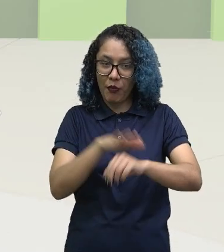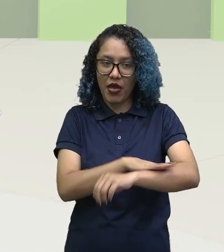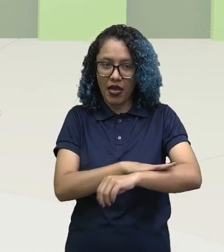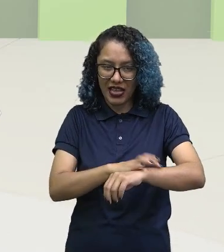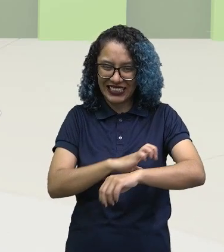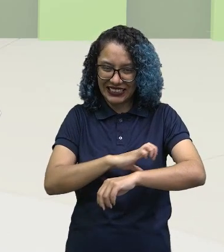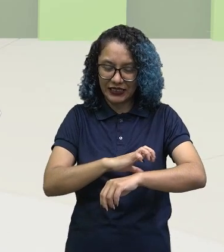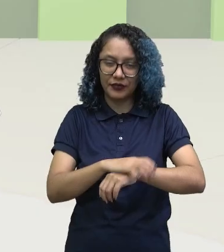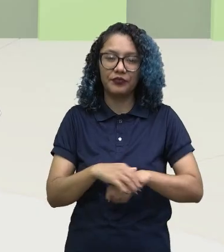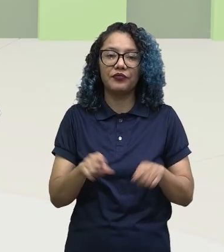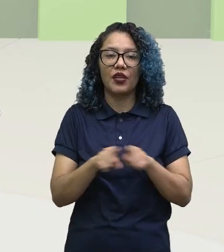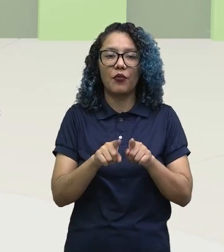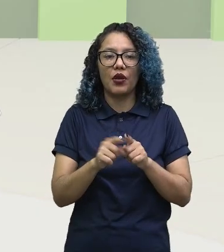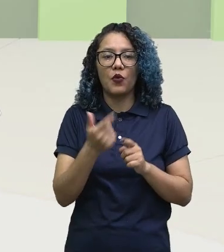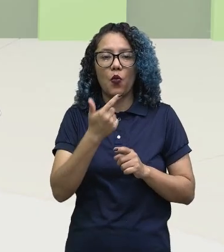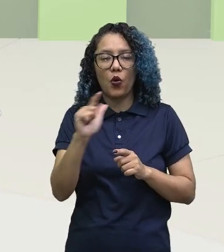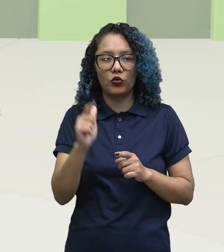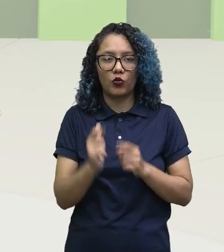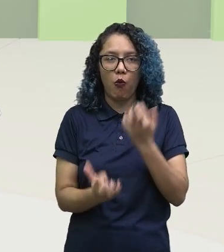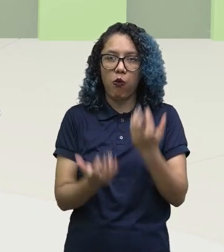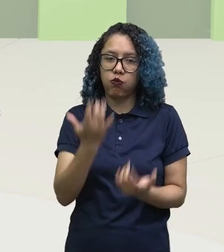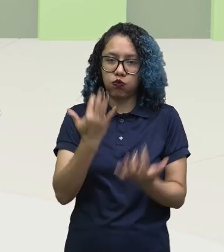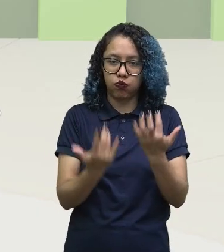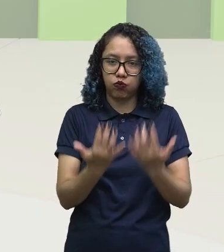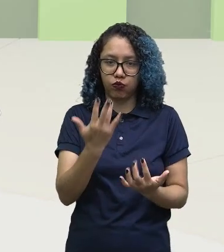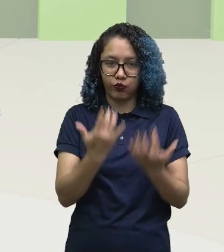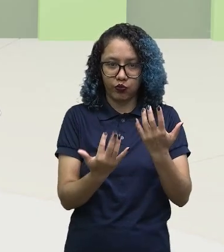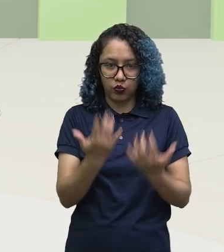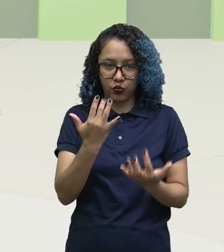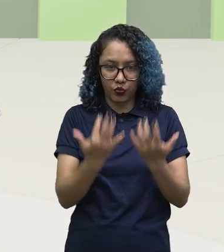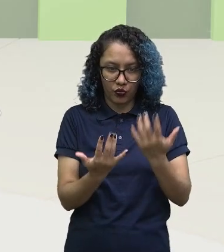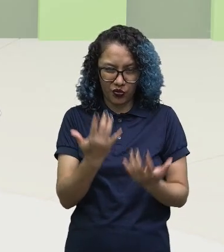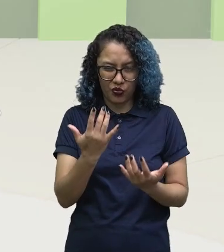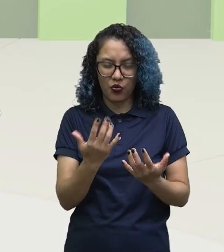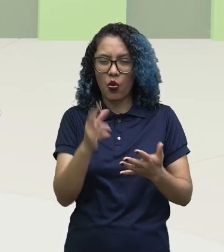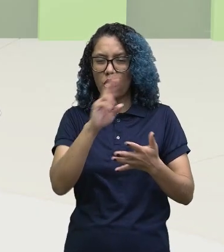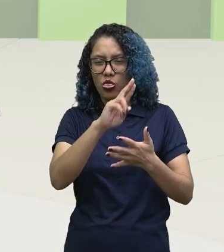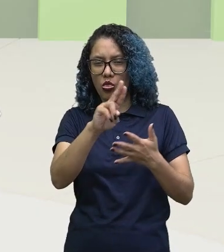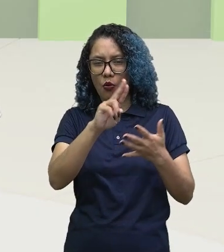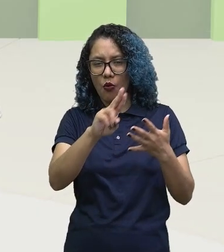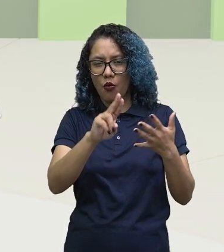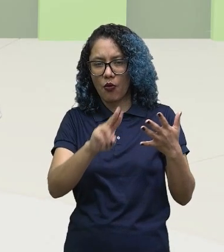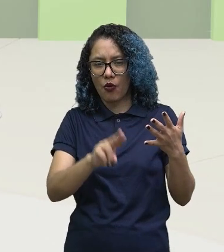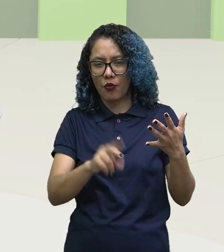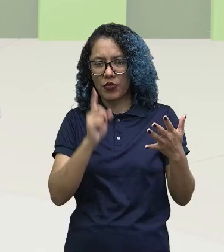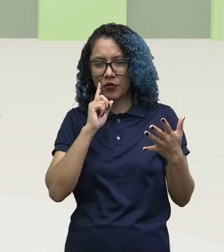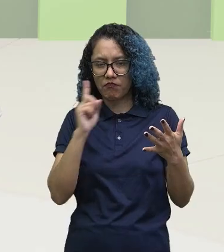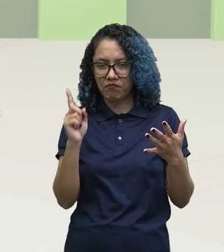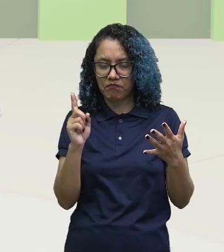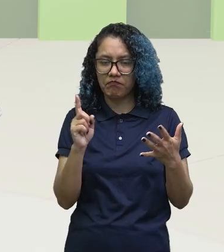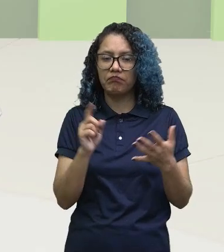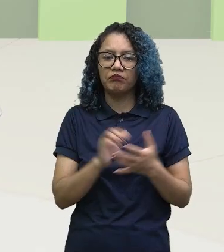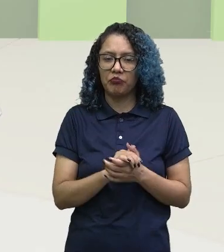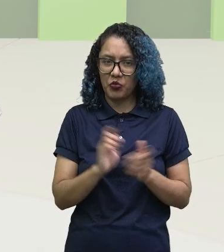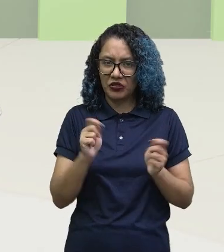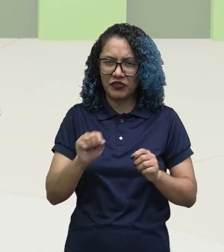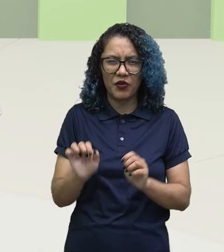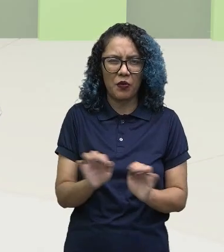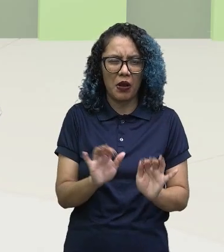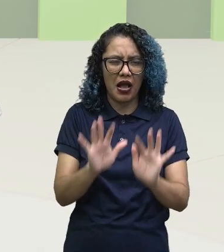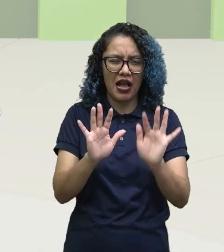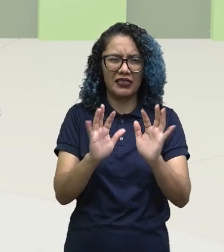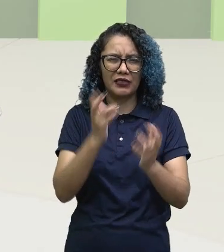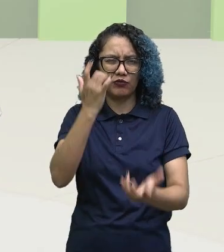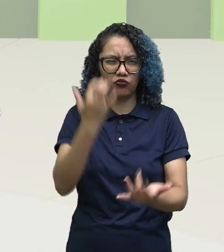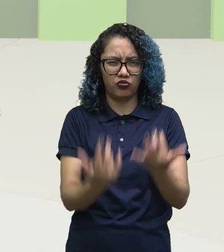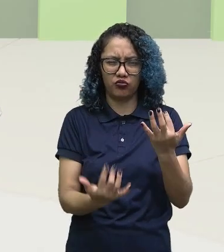inflamáveis, autorreativos, pirofóricos, autoaquecíveis, emite gás inflamável. E